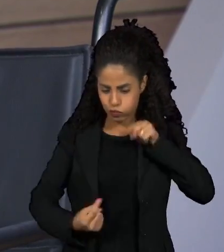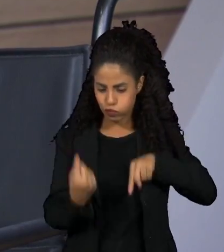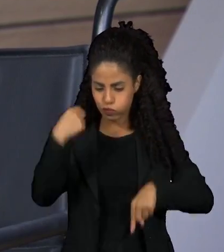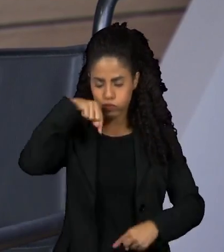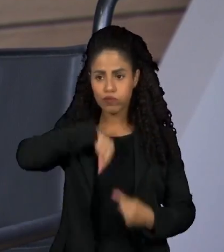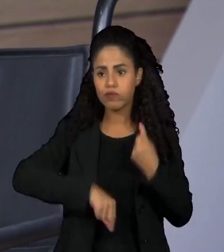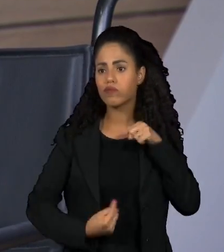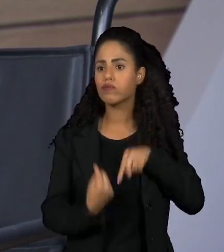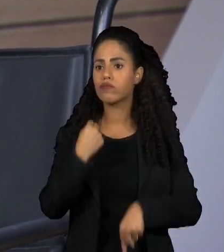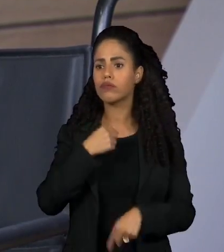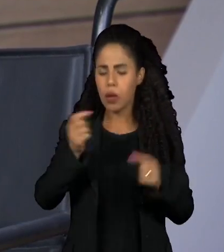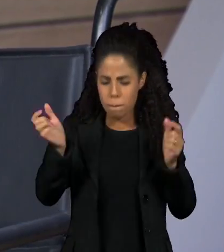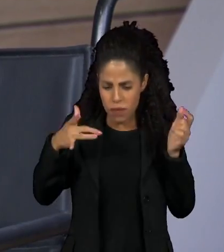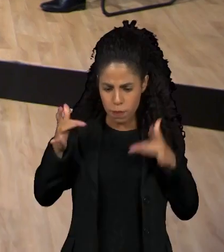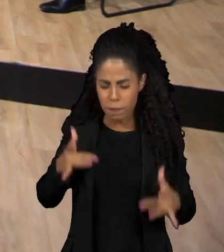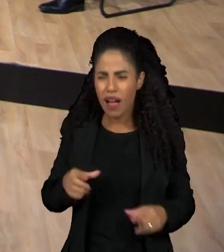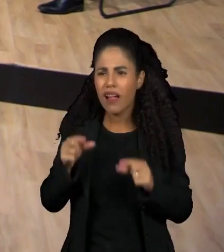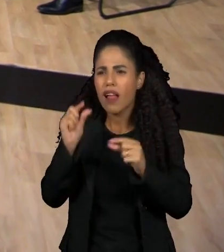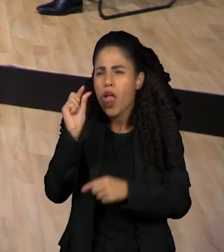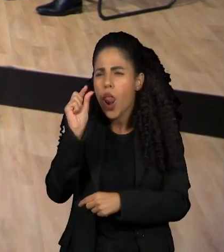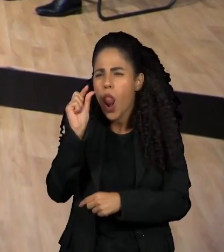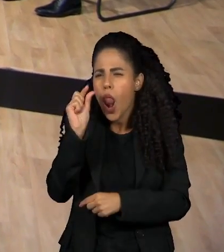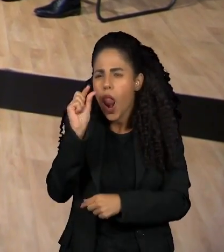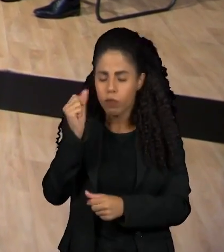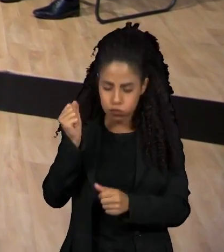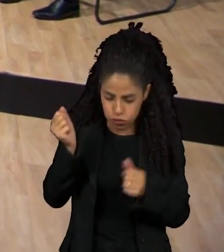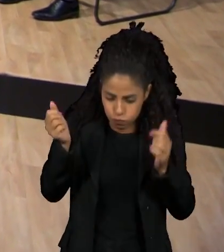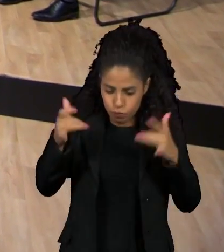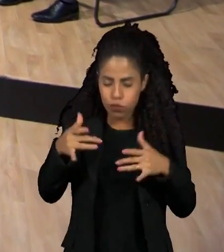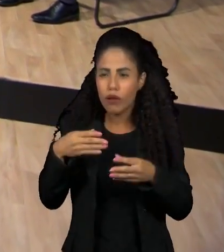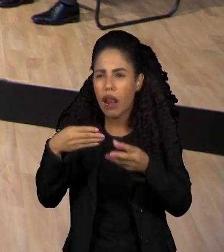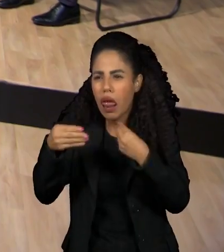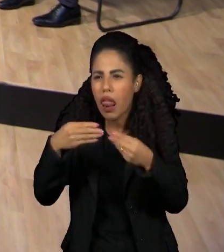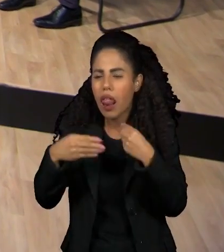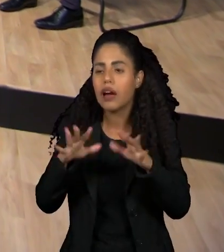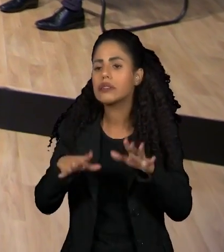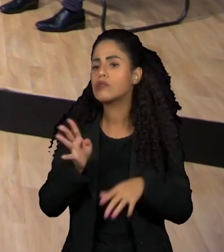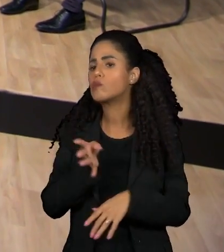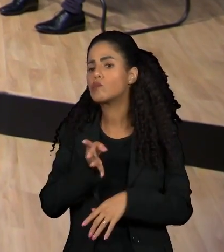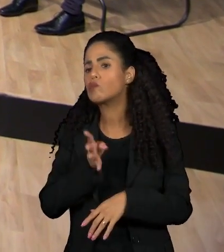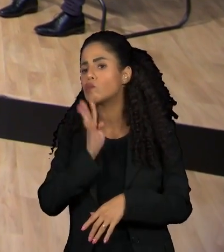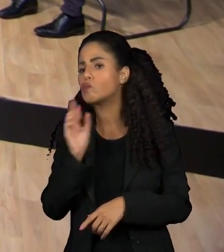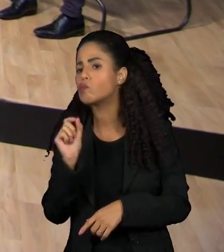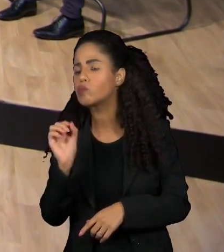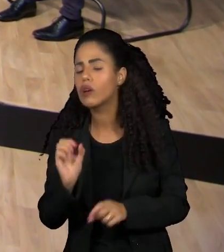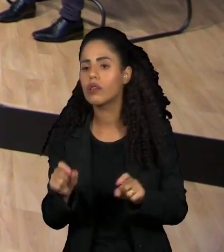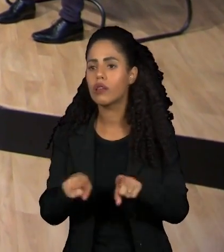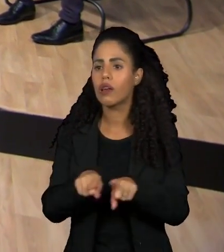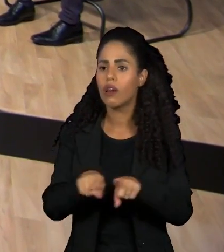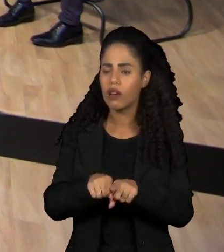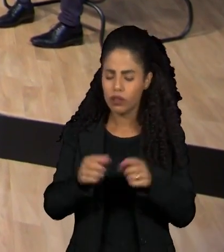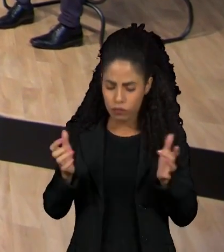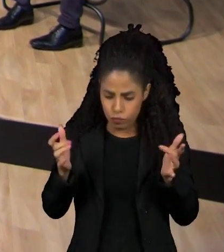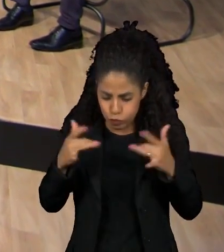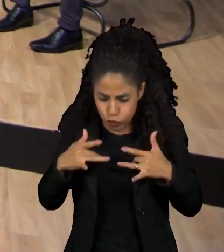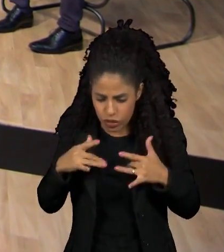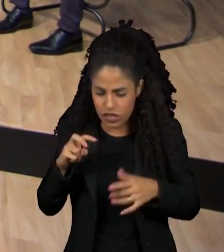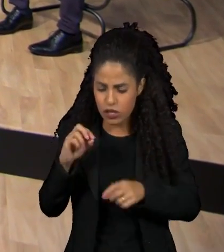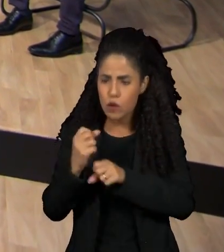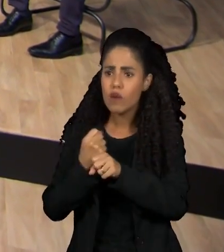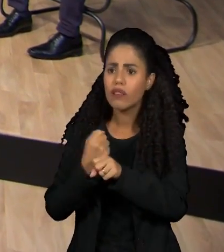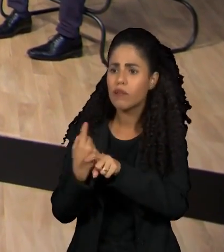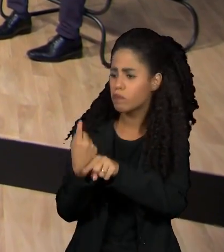entende muito bem o que isso significa. Você tem uma partícula desconhecida que até 50 anos nunca o nosso corpo entra em contato e hoje você tem